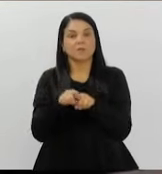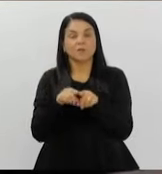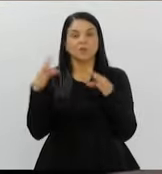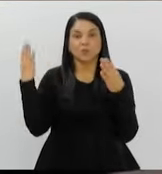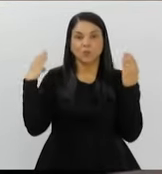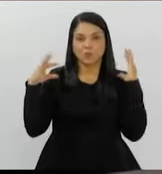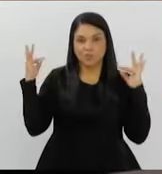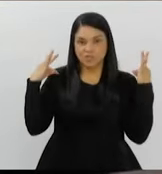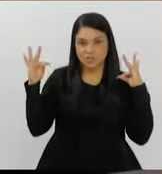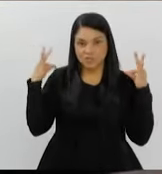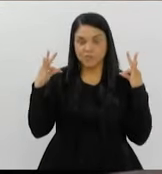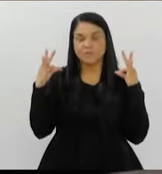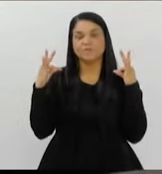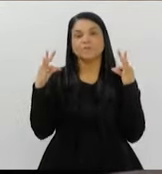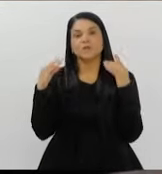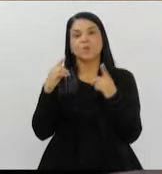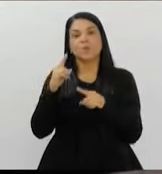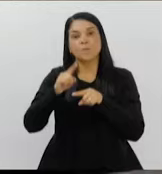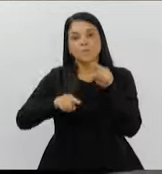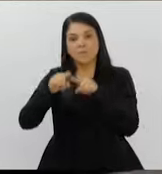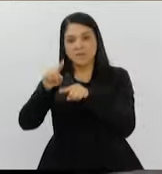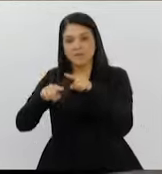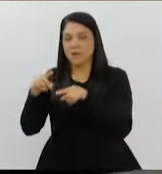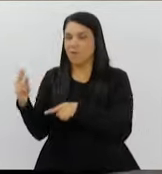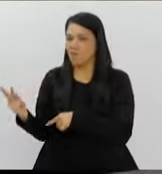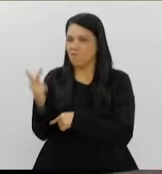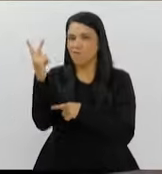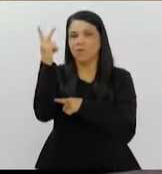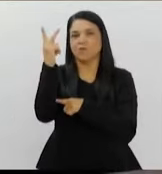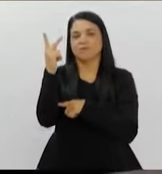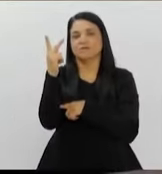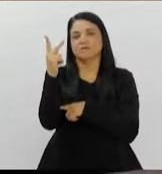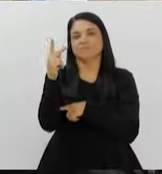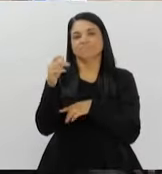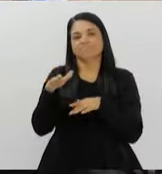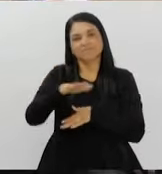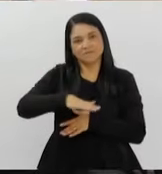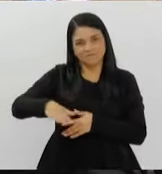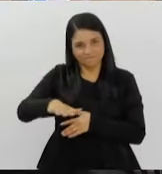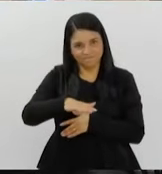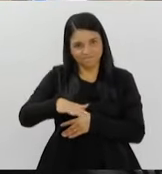equipamento significativo que vai valorizar a nossa região. Muito obrigado.